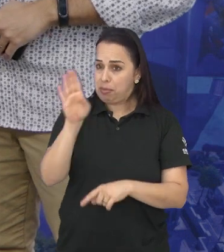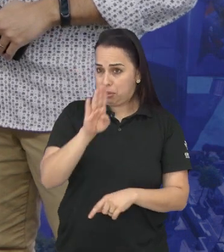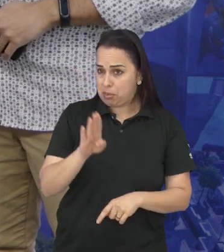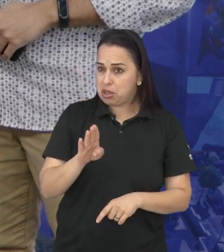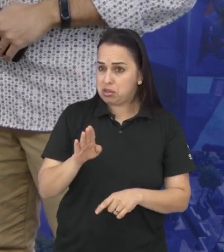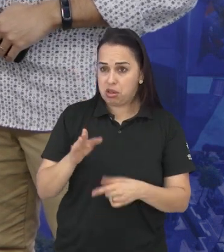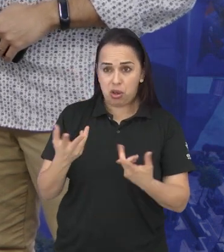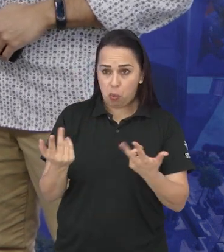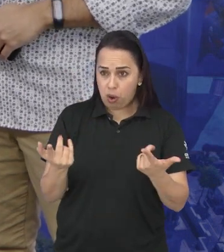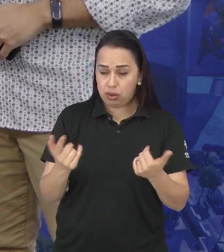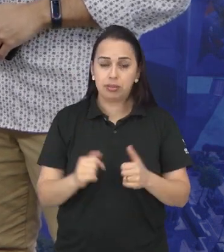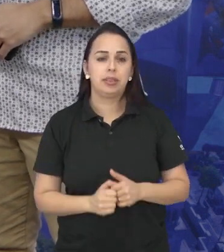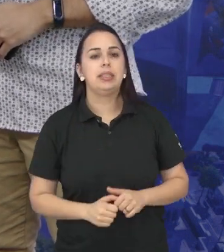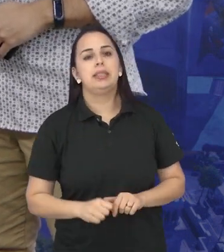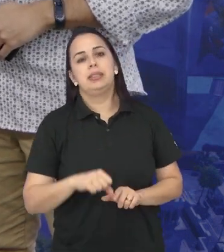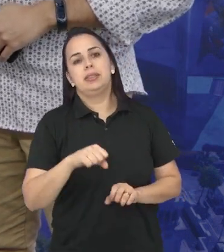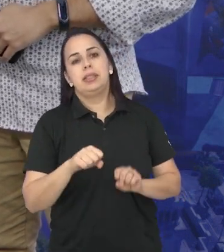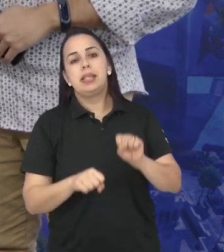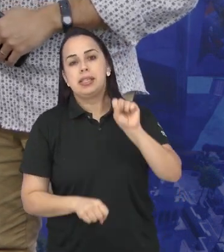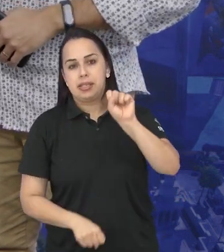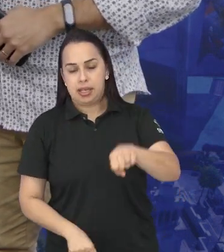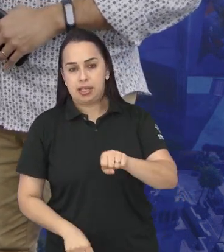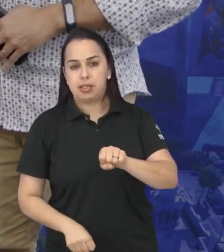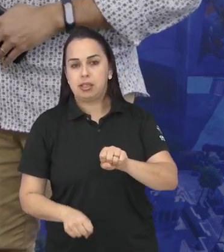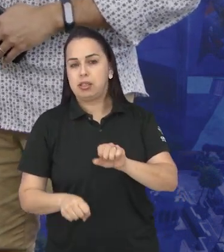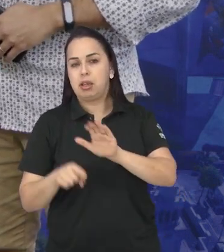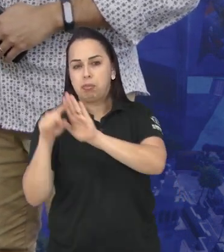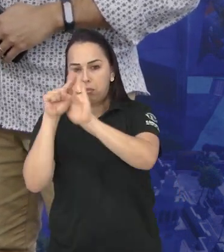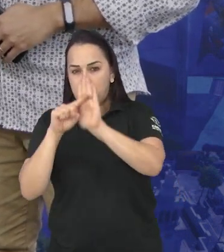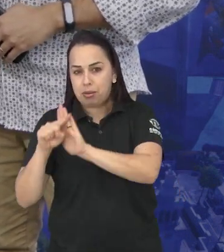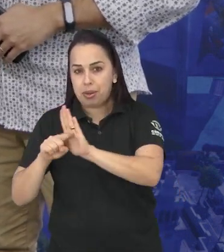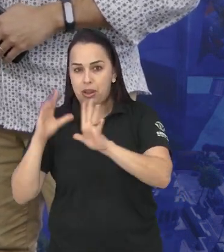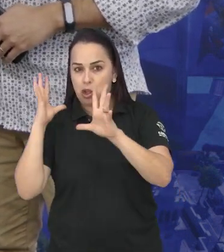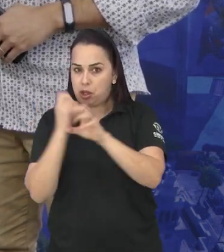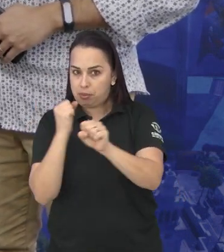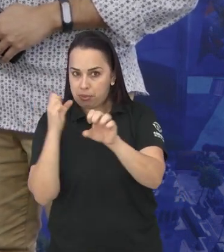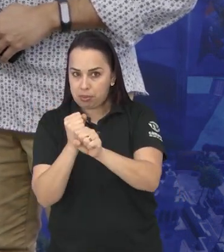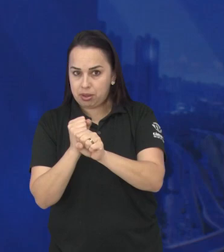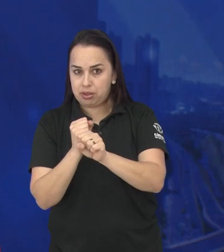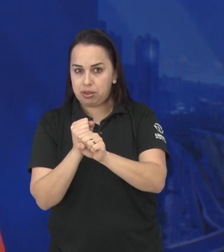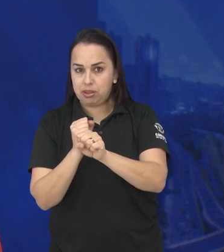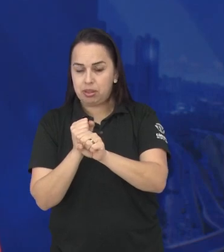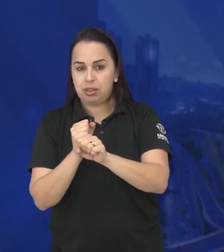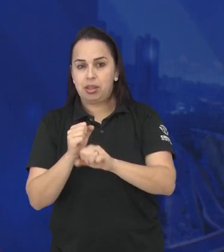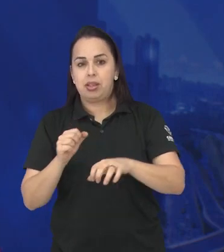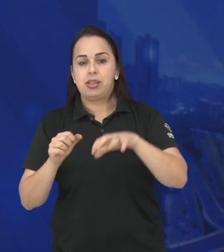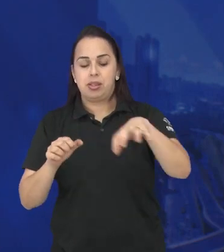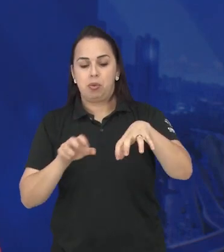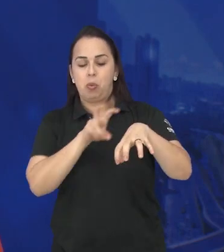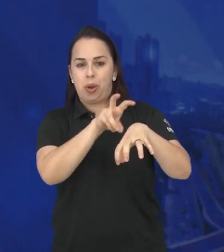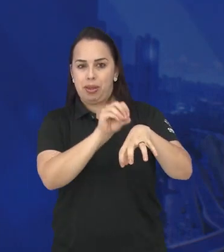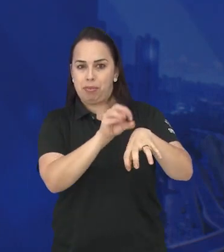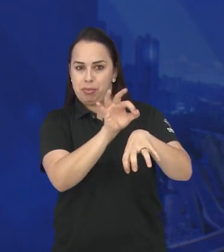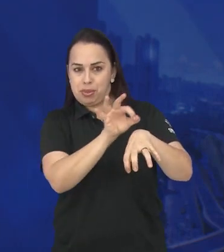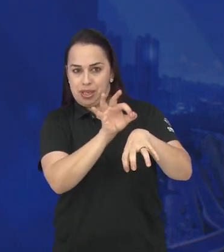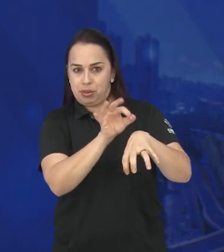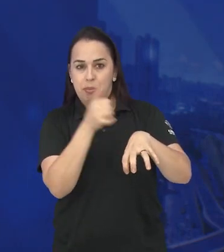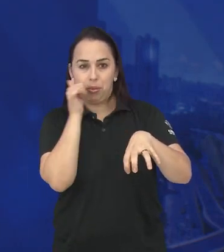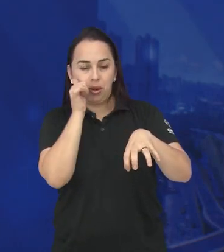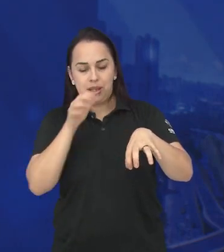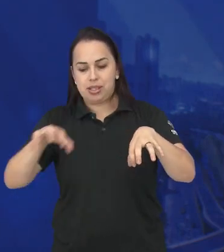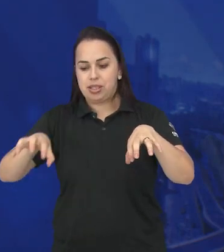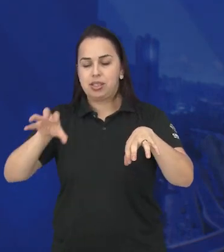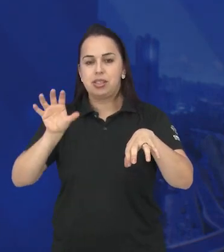né? sim, se a gente pegar os dados do IBGE, a nossa população hoje ela é distribuída quase que 50% homens, 50 mulheres,